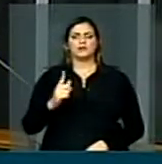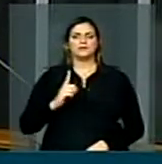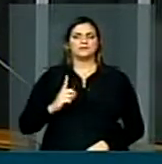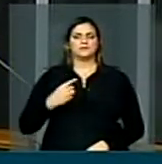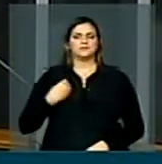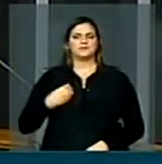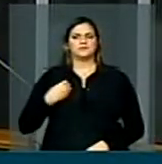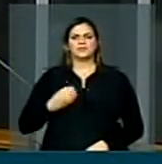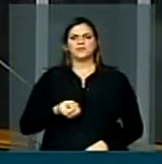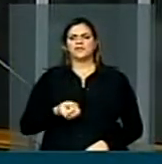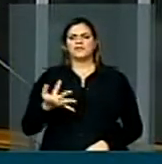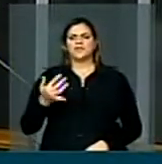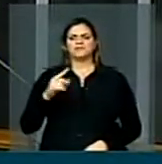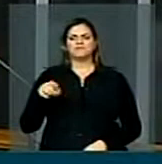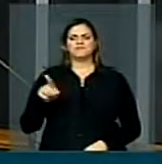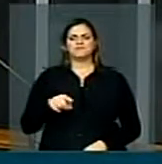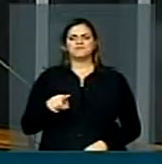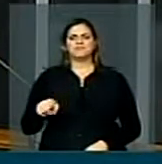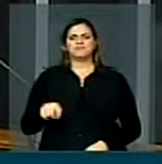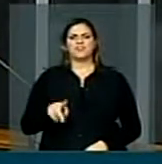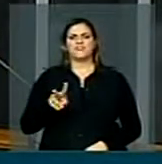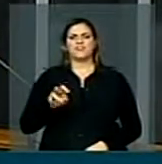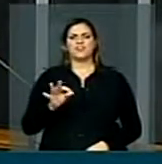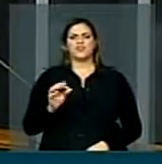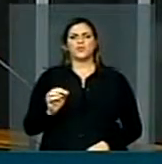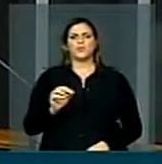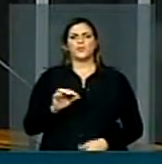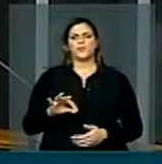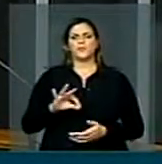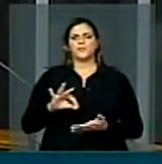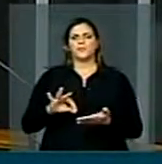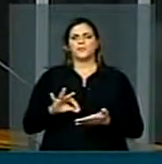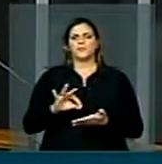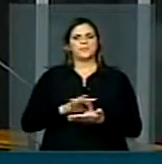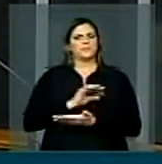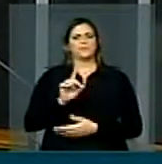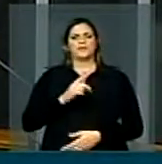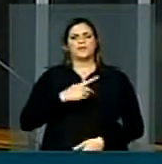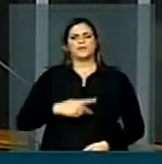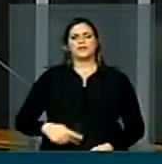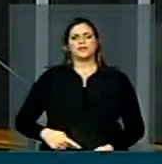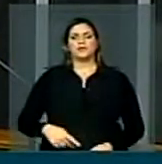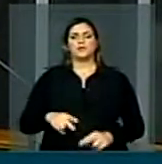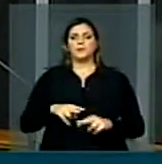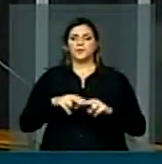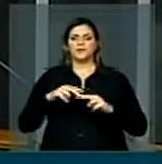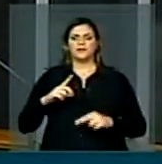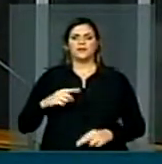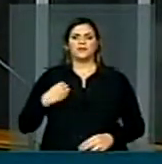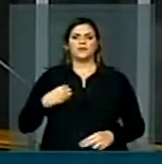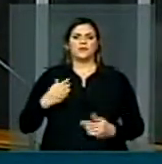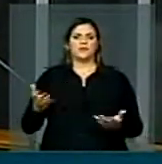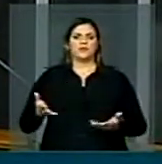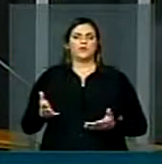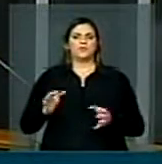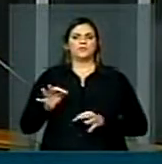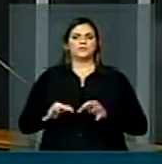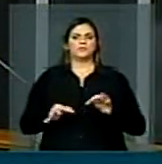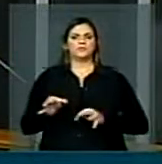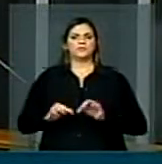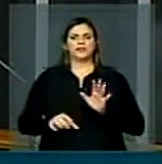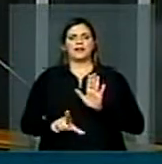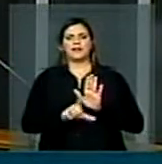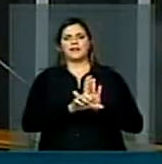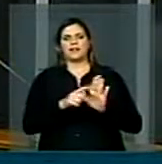com vários vetos parciais, o que acabou por fazer viger em nosso sistema jurídico uma lei,